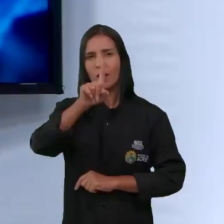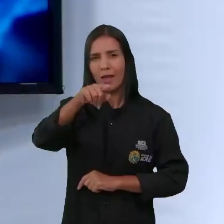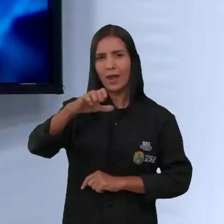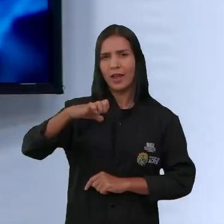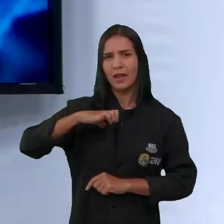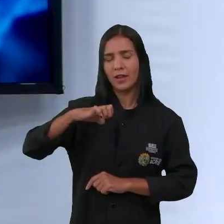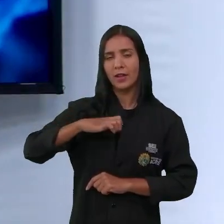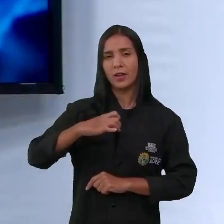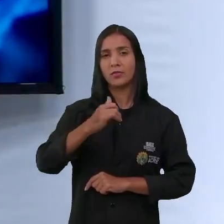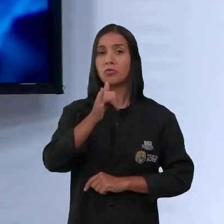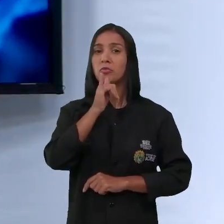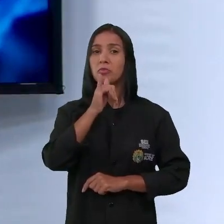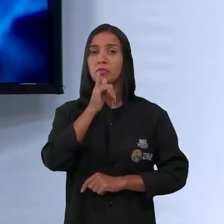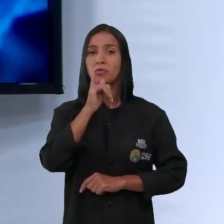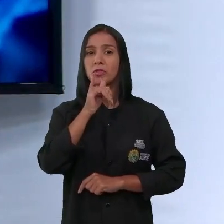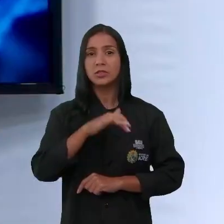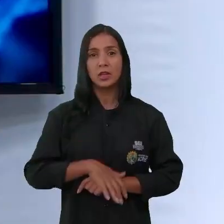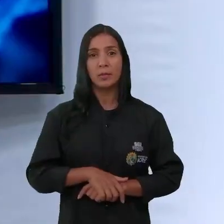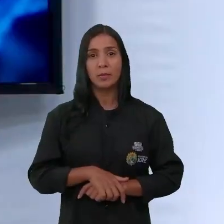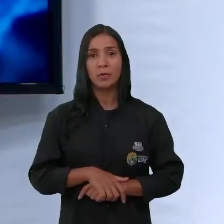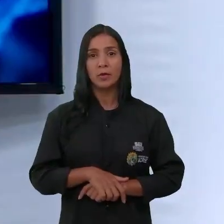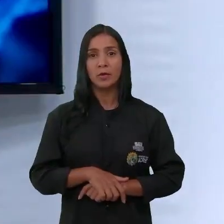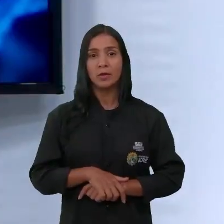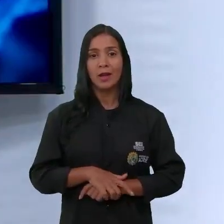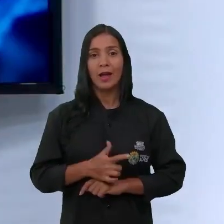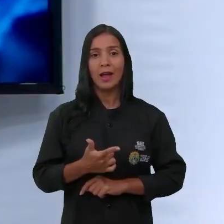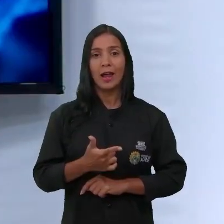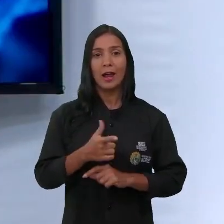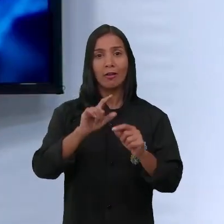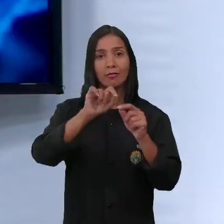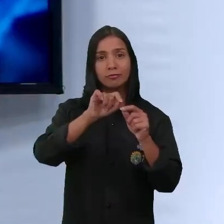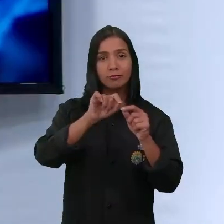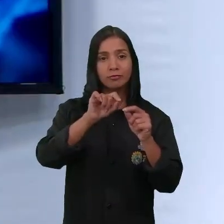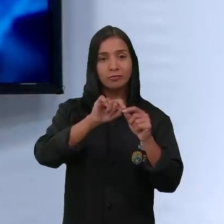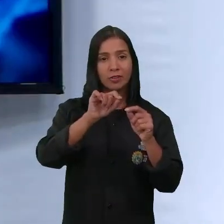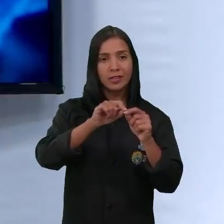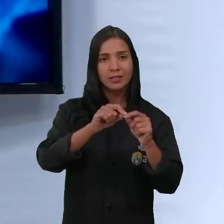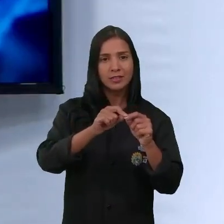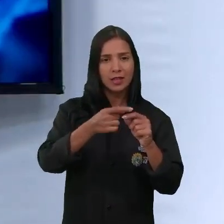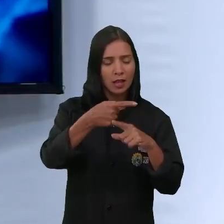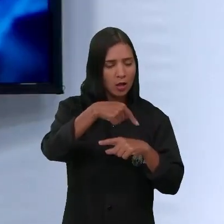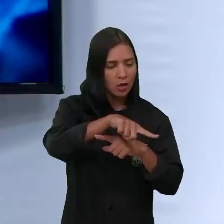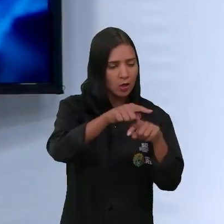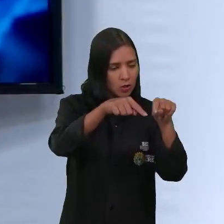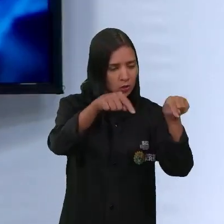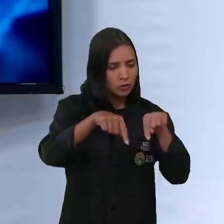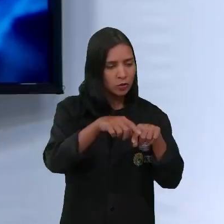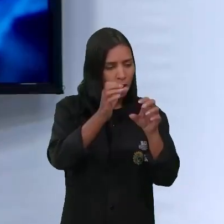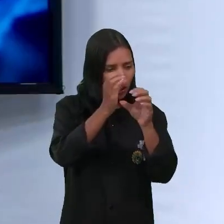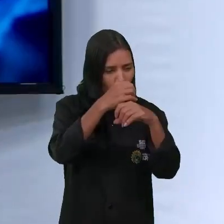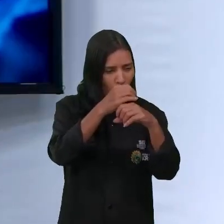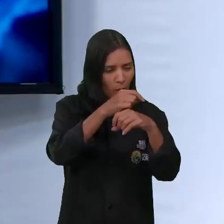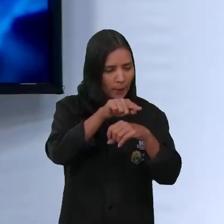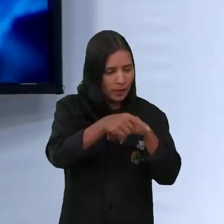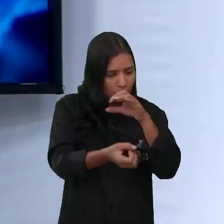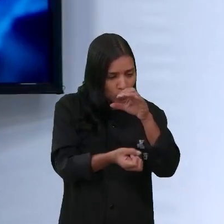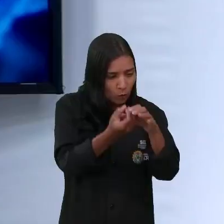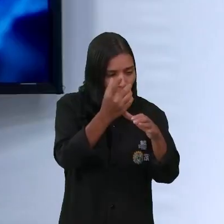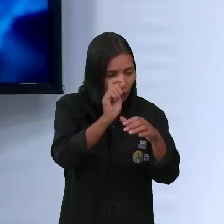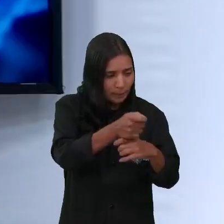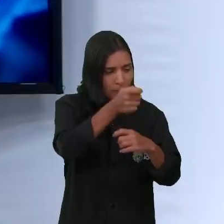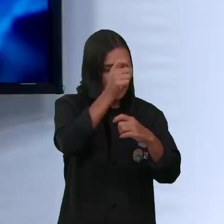possível fosse, a reprodução em laboratório de órgãos? Isso é viável? E se